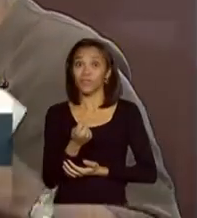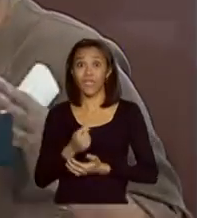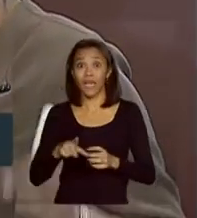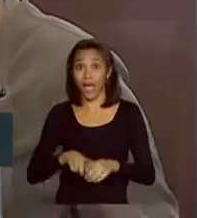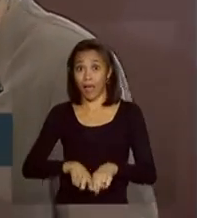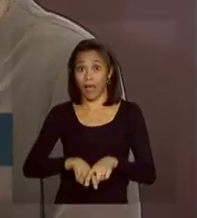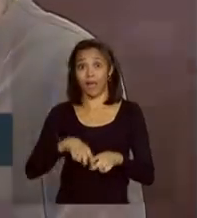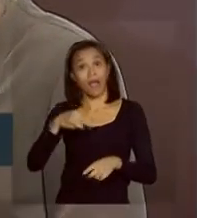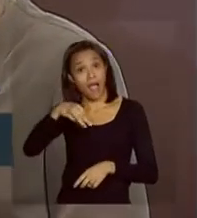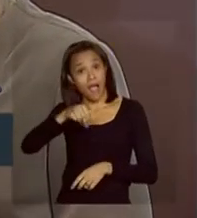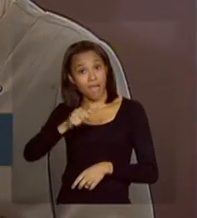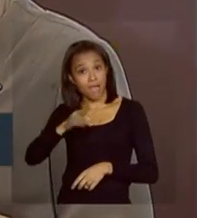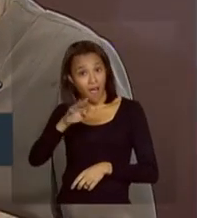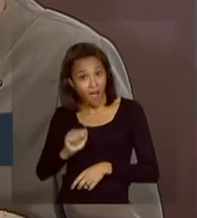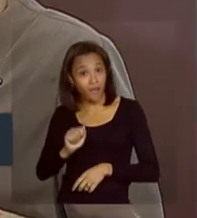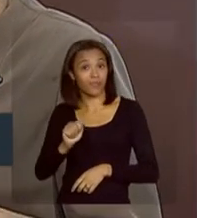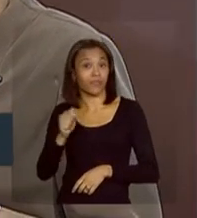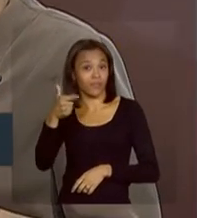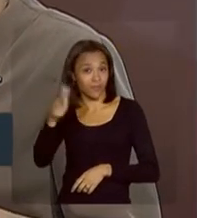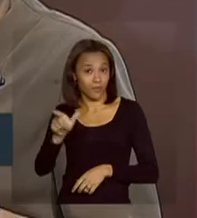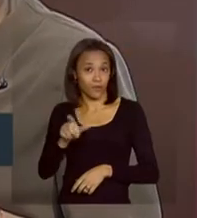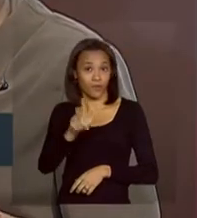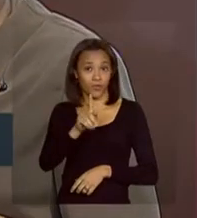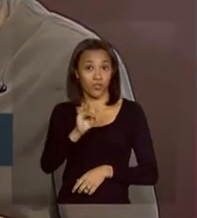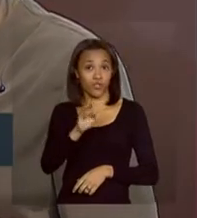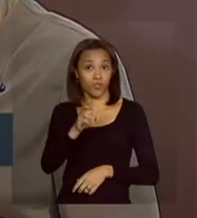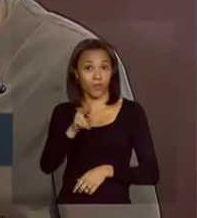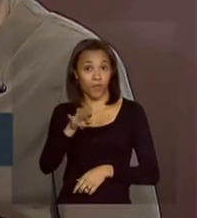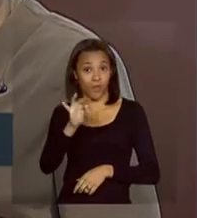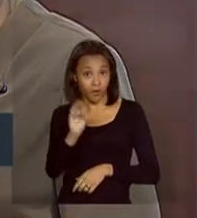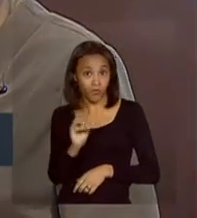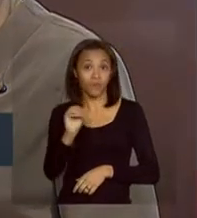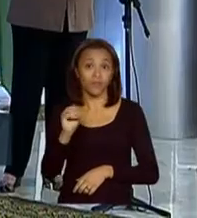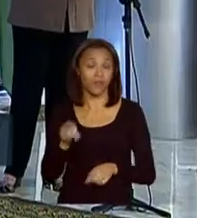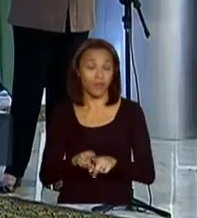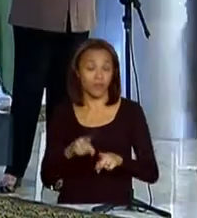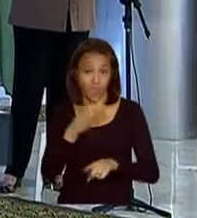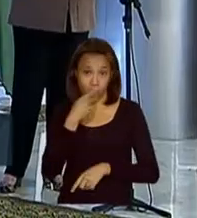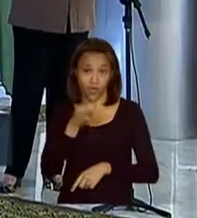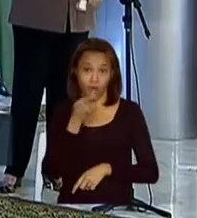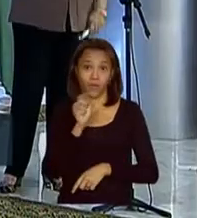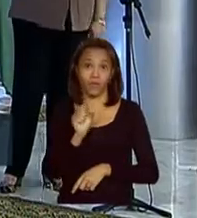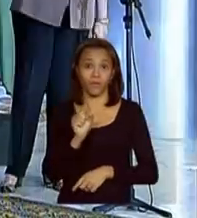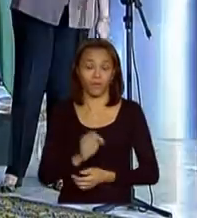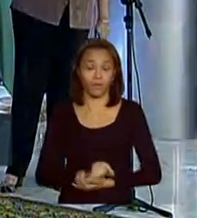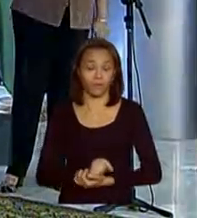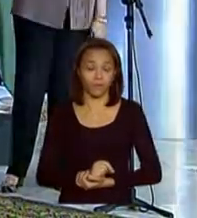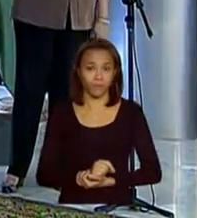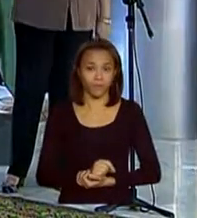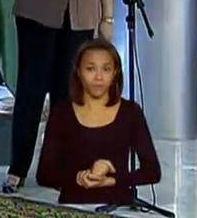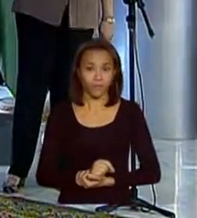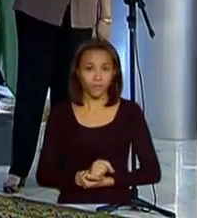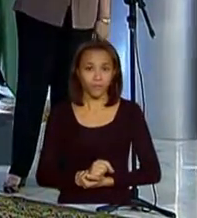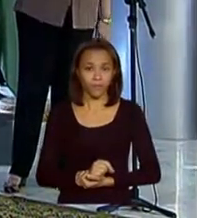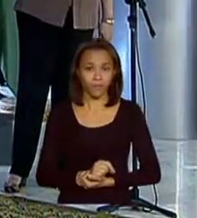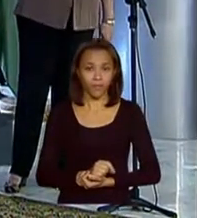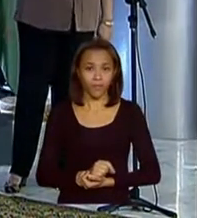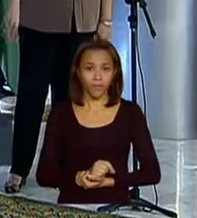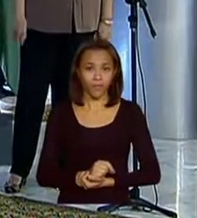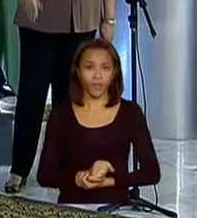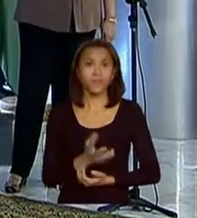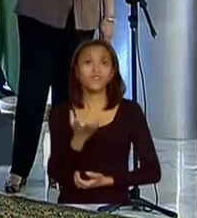certeza que a Marta e o Gilberto é em nome do governo junto comigo Oi fala